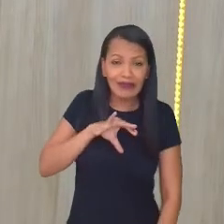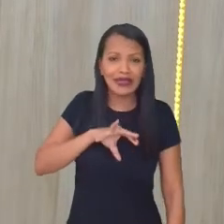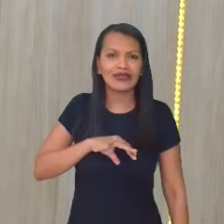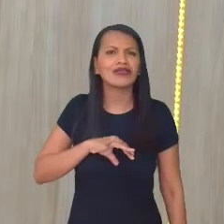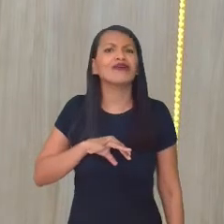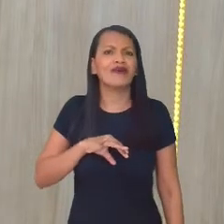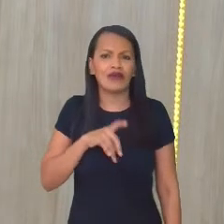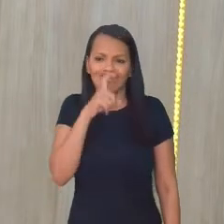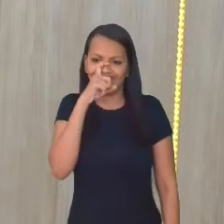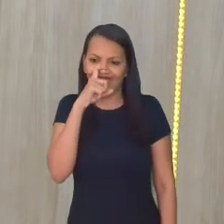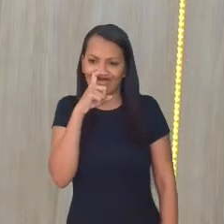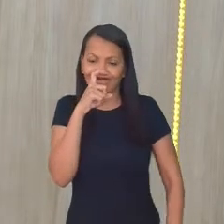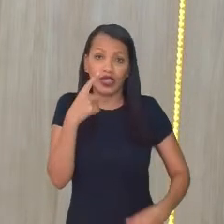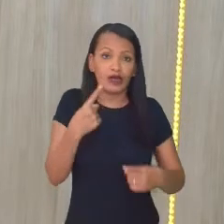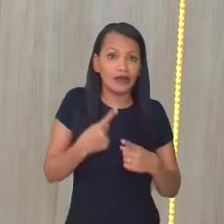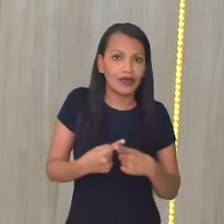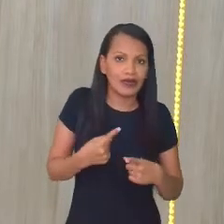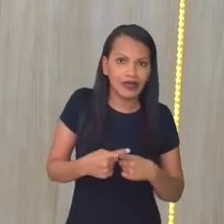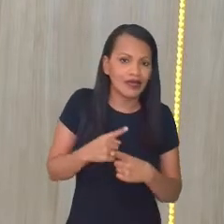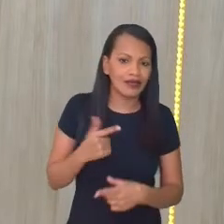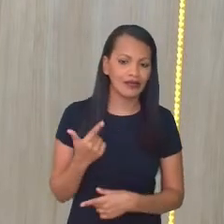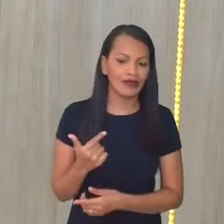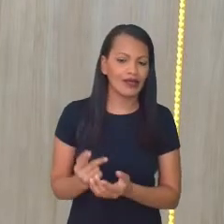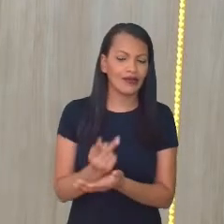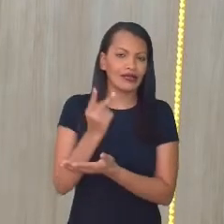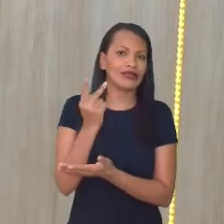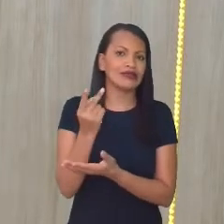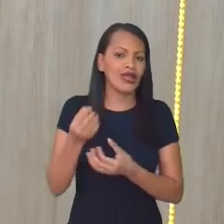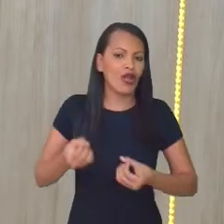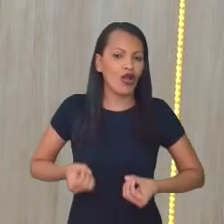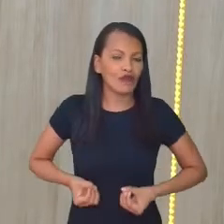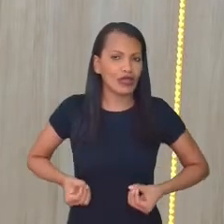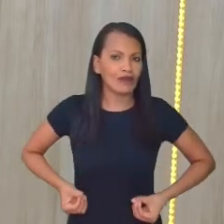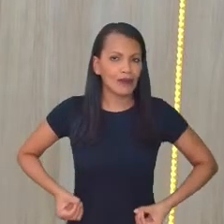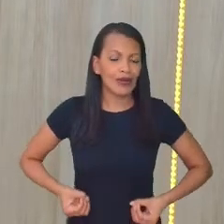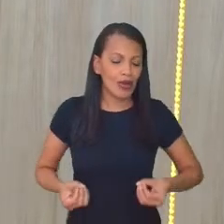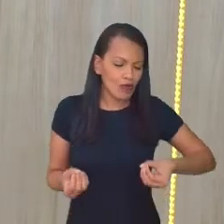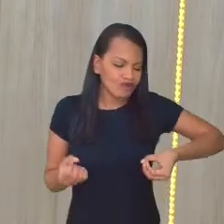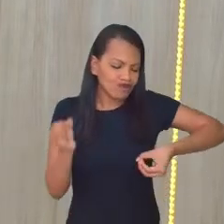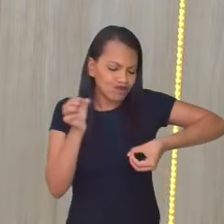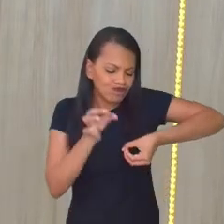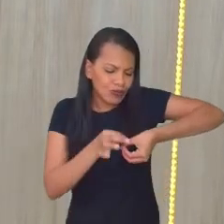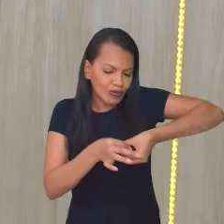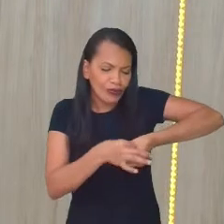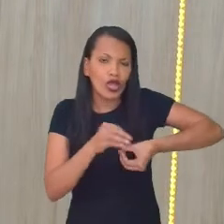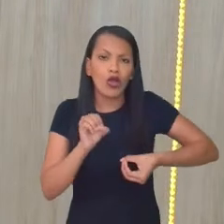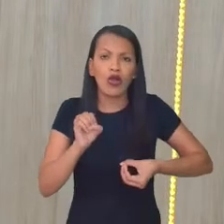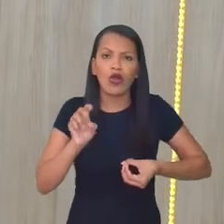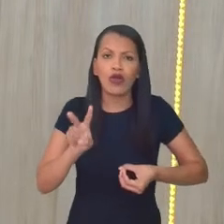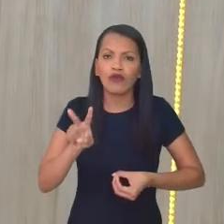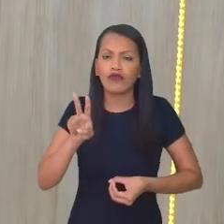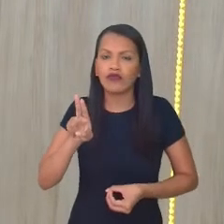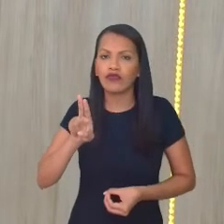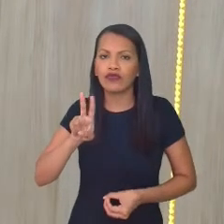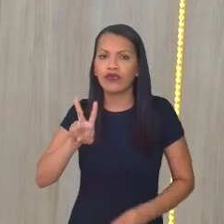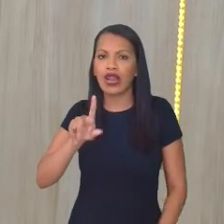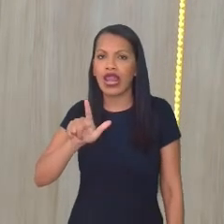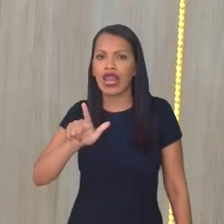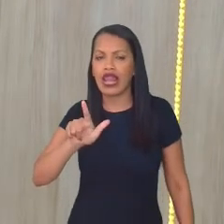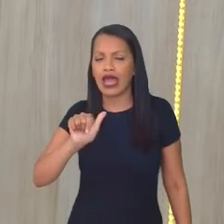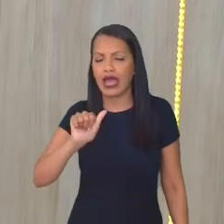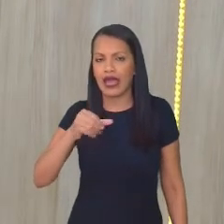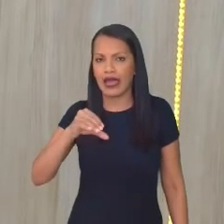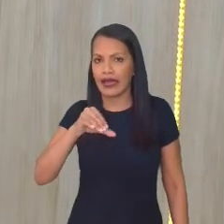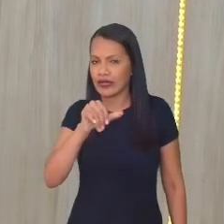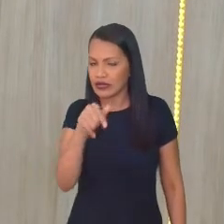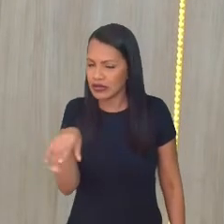Porque não vai acontecer a ovulação. Então, imaginem, né? O tempo todinho aí. Então, é uma opção também que